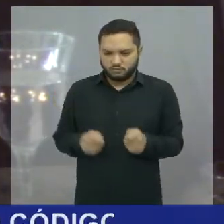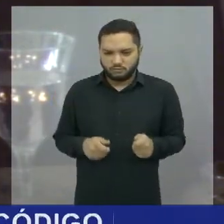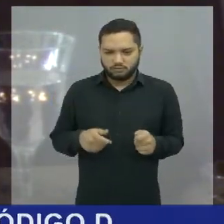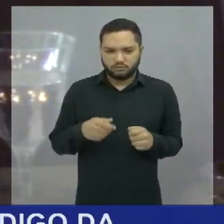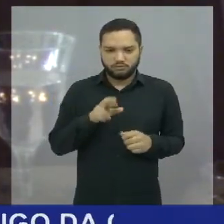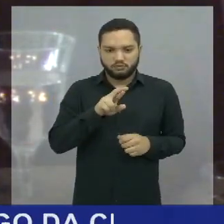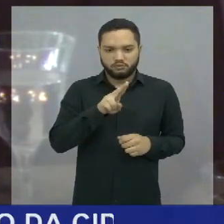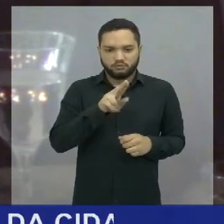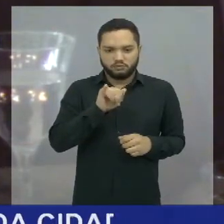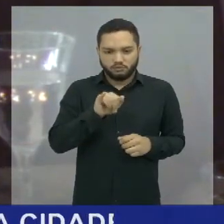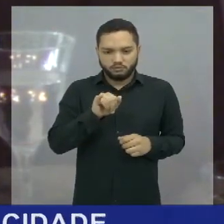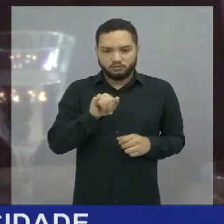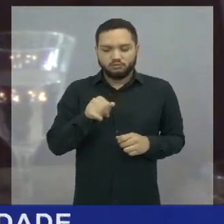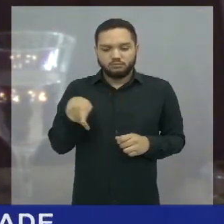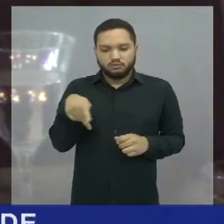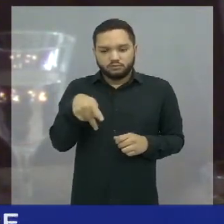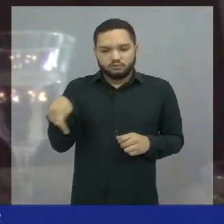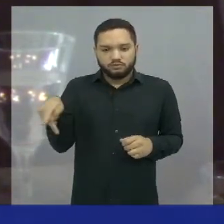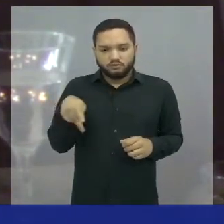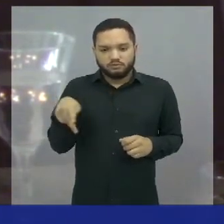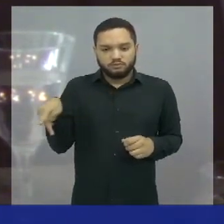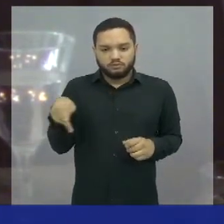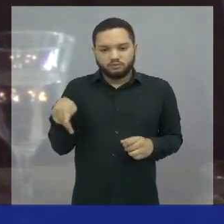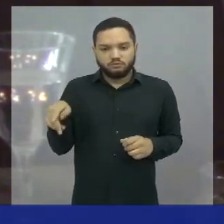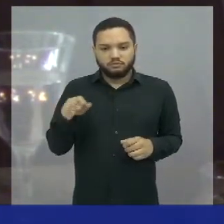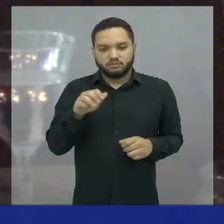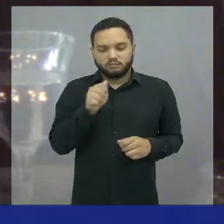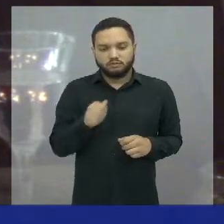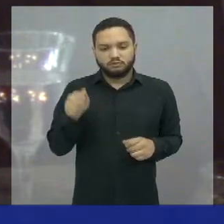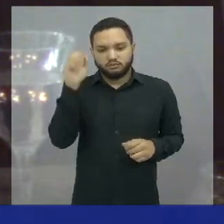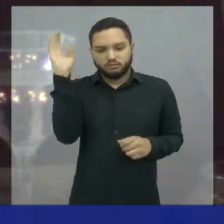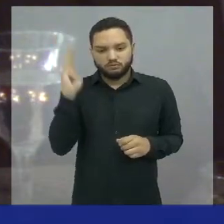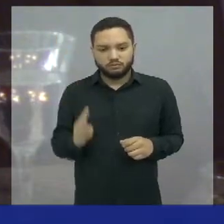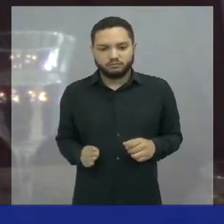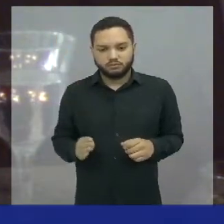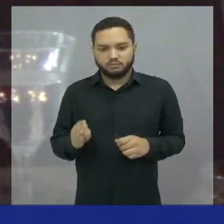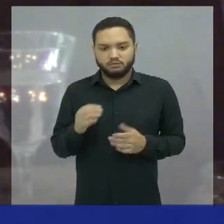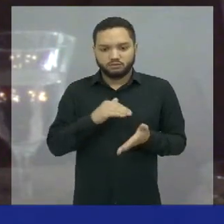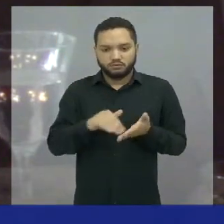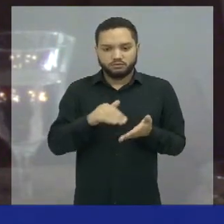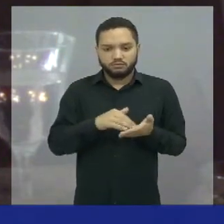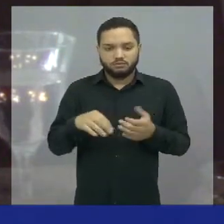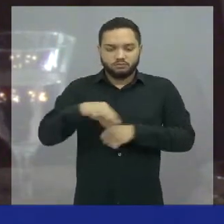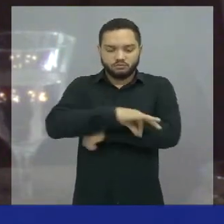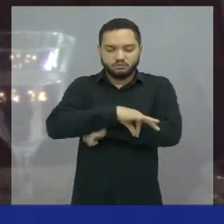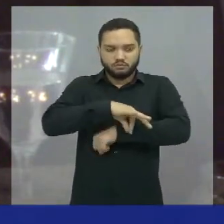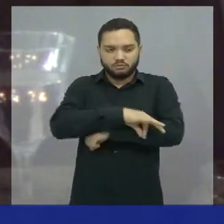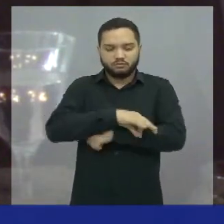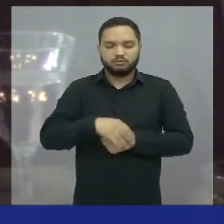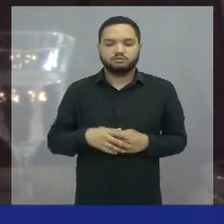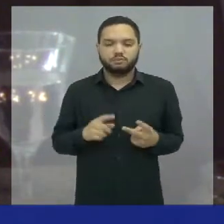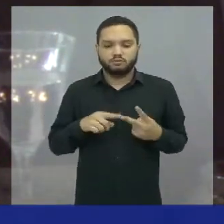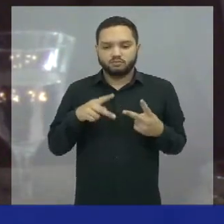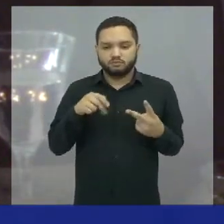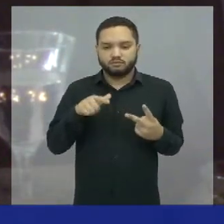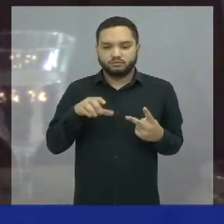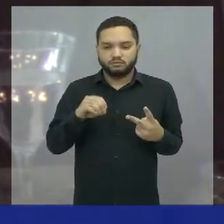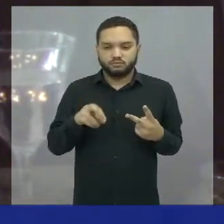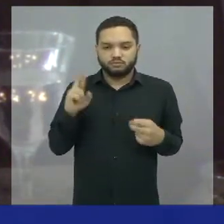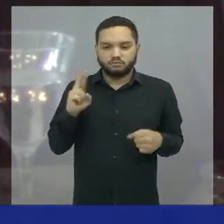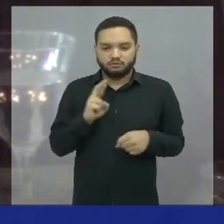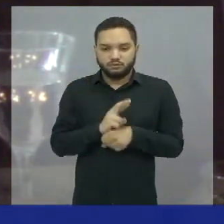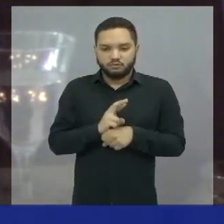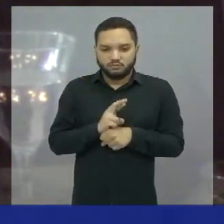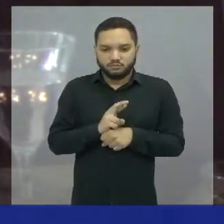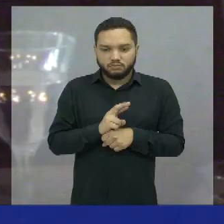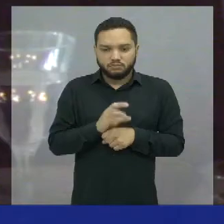senhor Rui Palácio, presidente da ASBEA, Associação Brasileira dos Escritórios de Arquitetura. O senhor Paulo França, representante